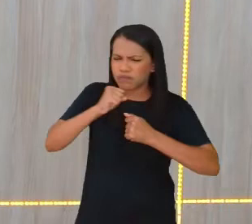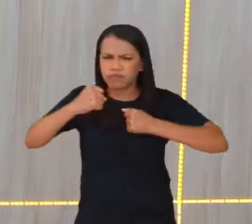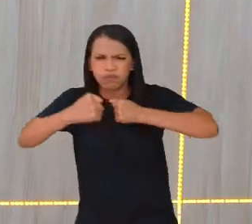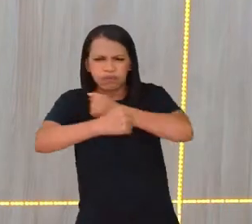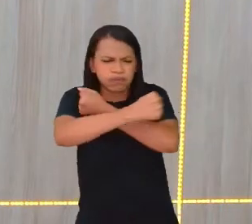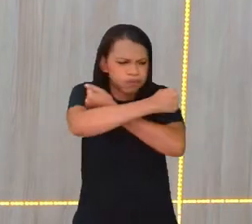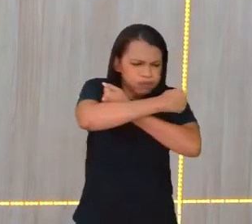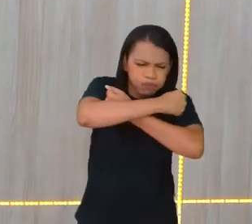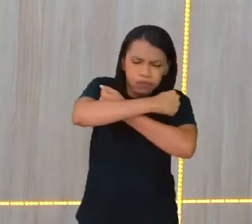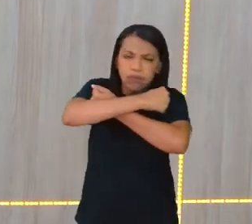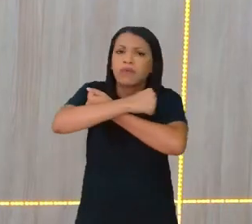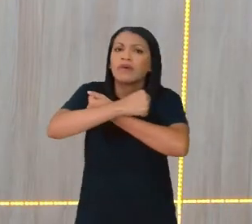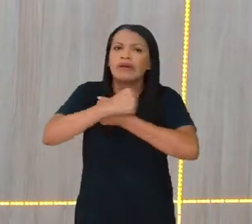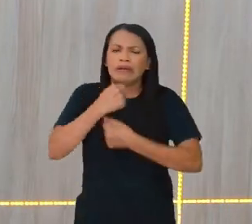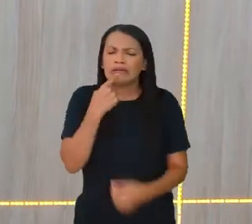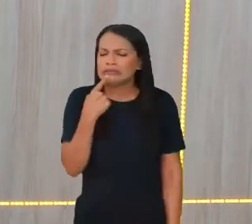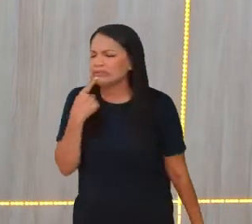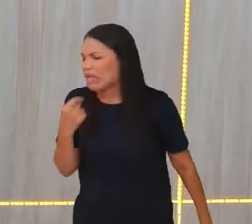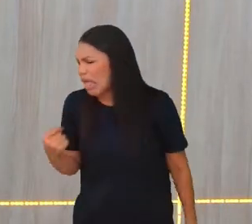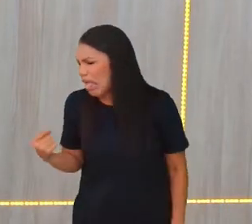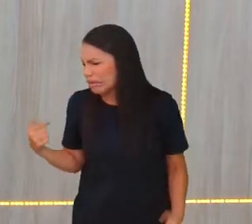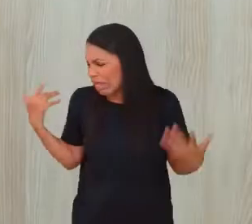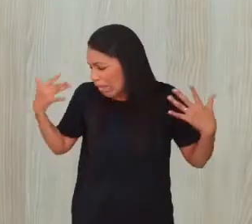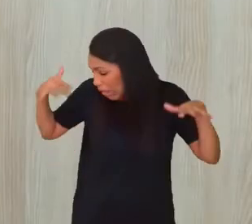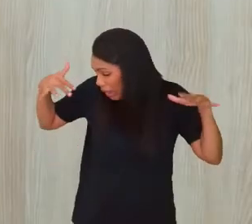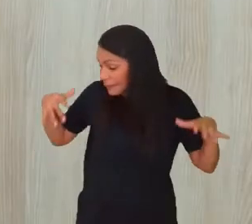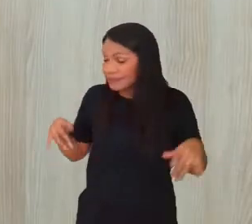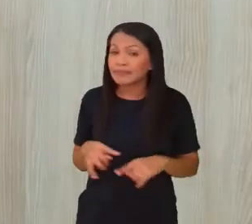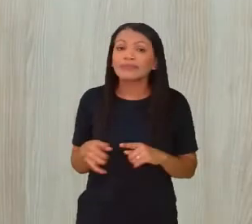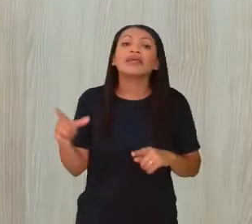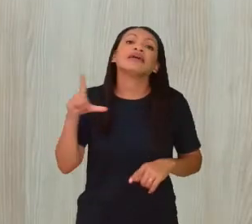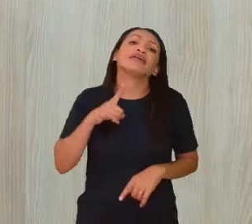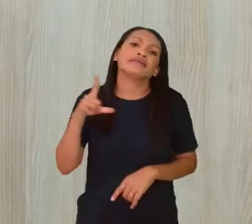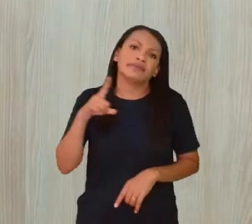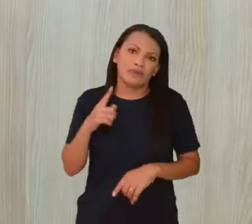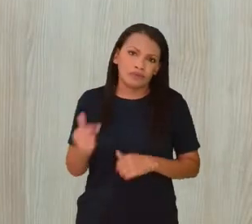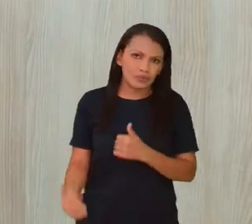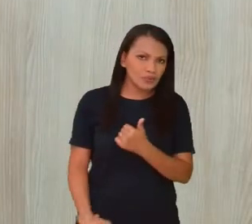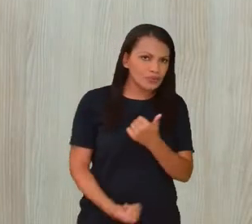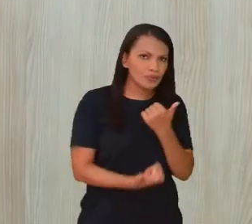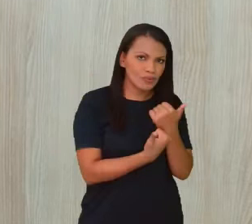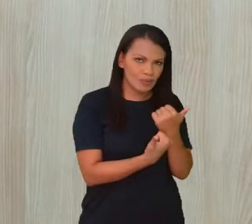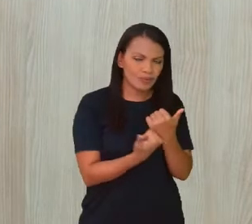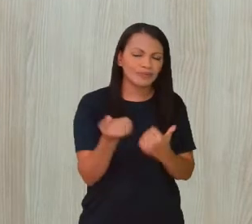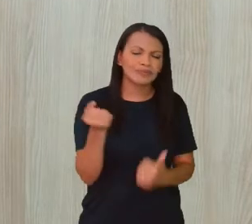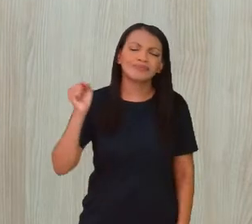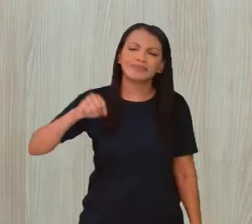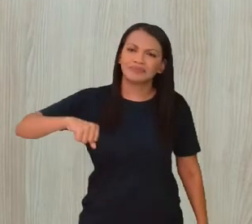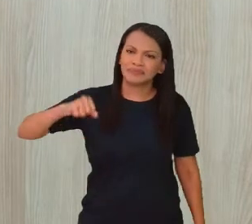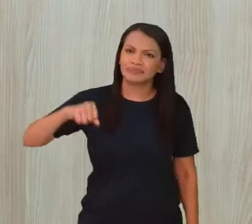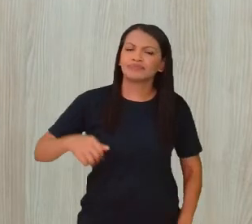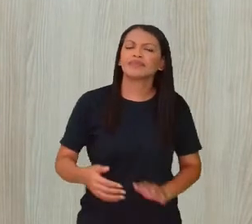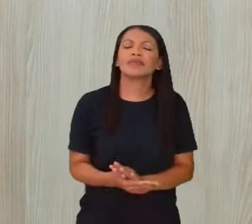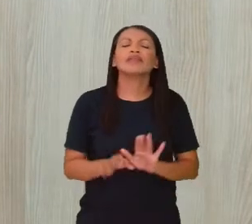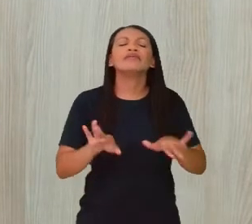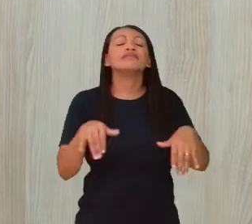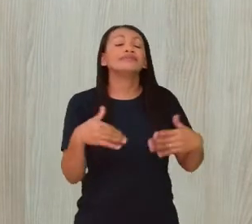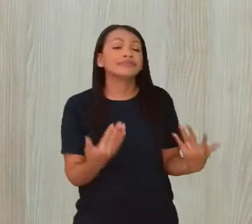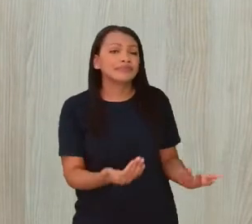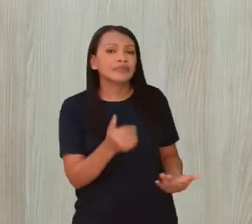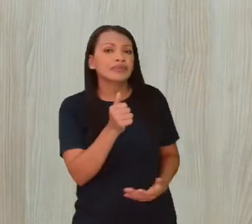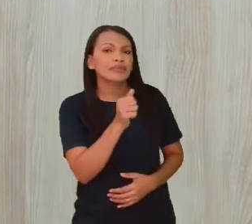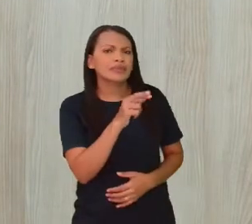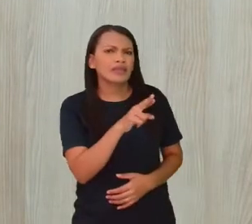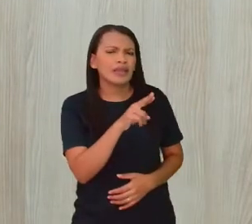existe todo um suporte por trás, né, não, professora? E além do árbitro, né, como o professor Heleno disse, estar de olho, né,